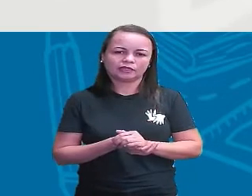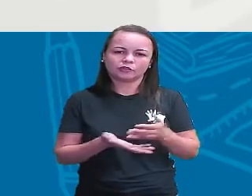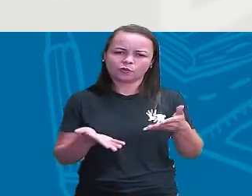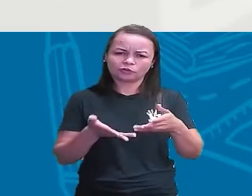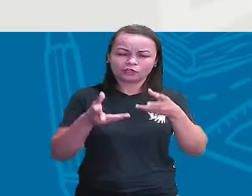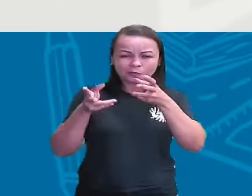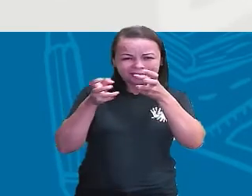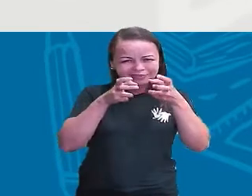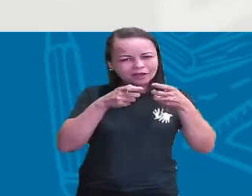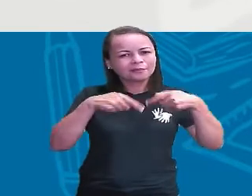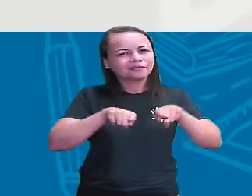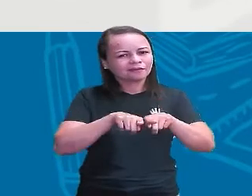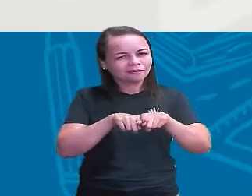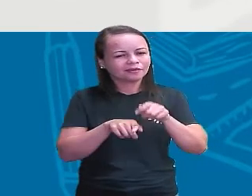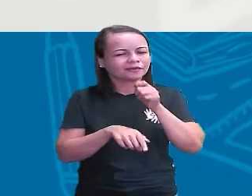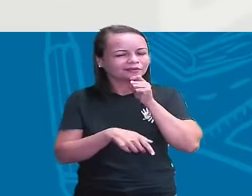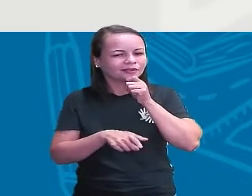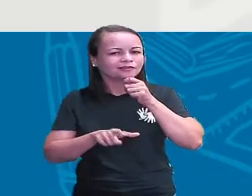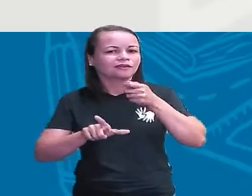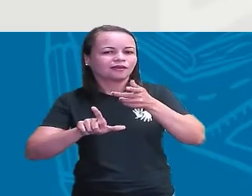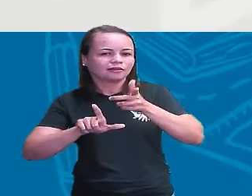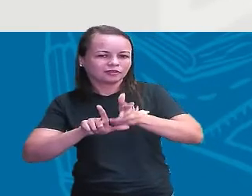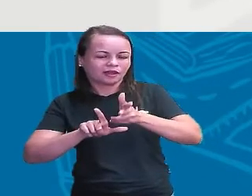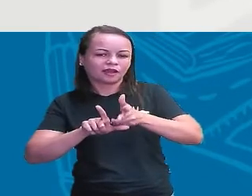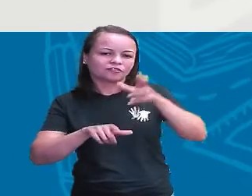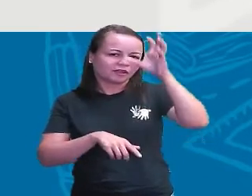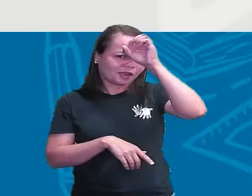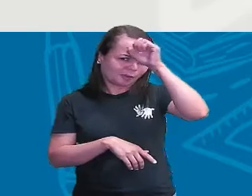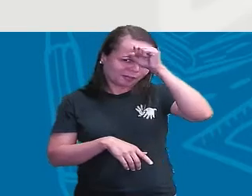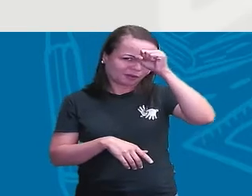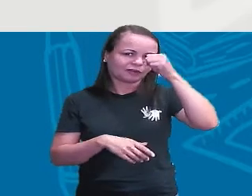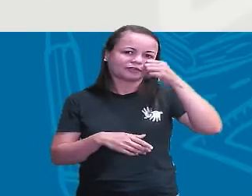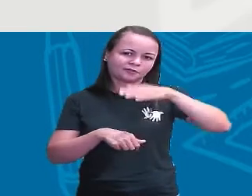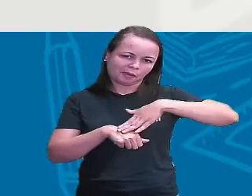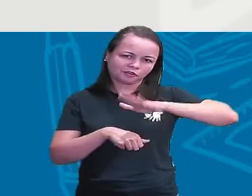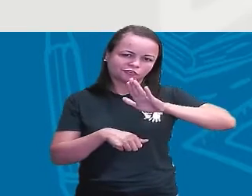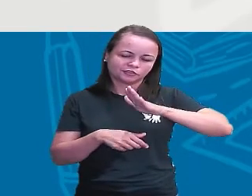essas lives e a gente aprende muito por meio delas.